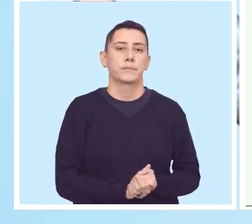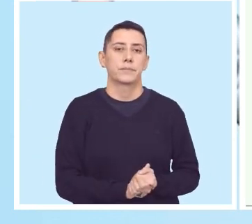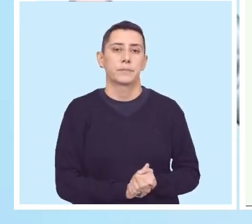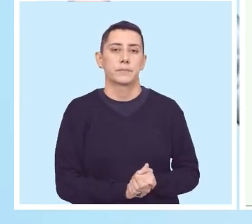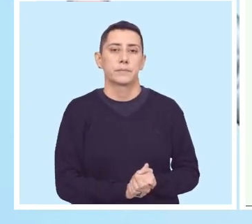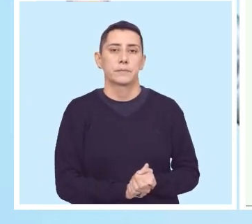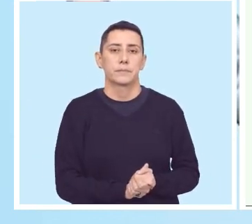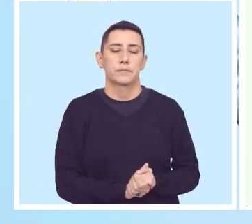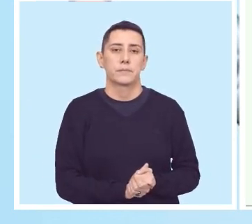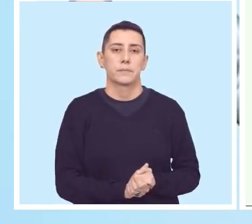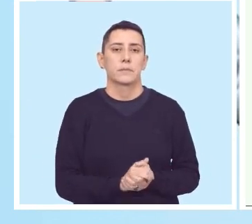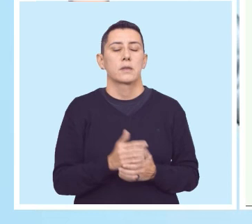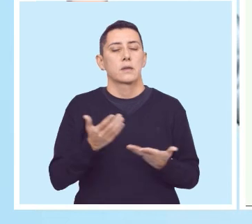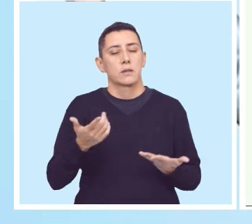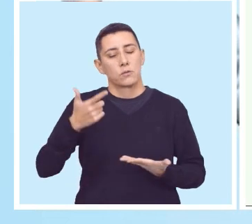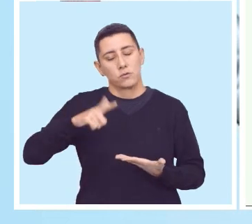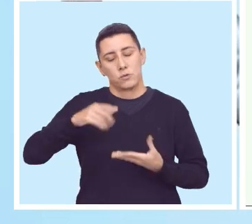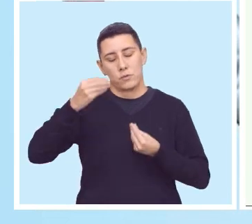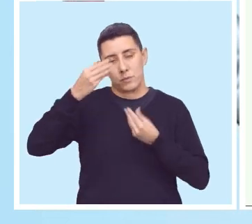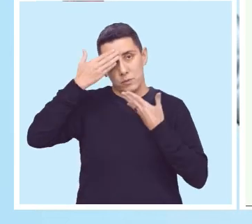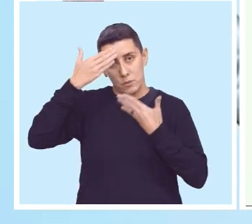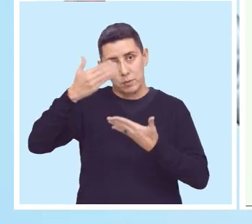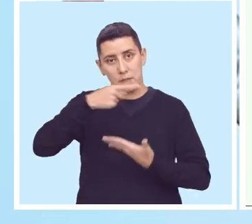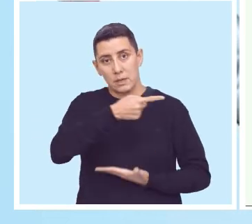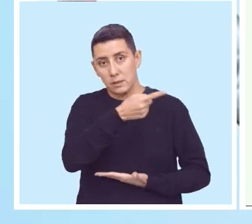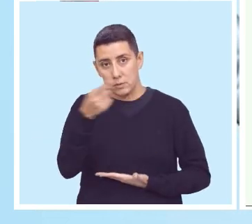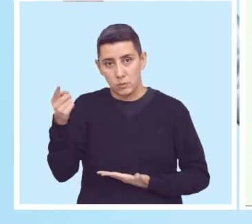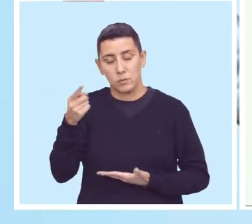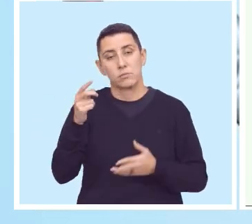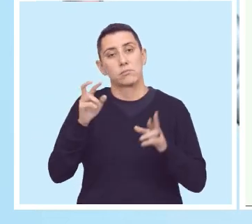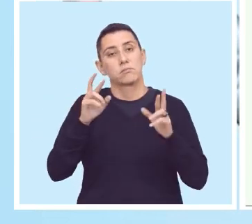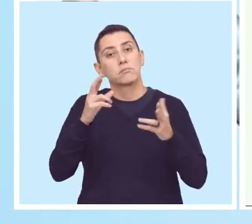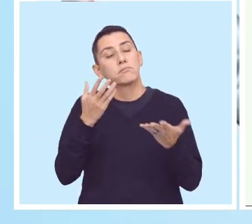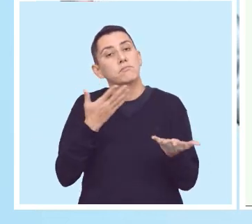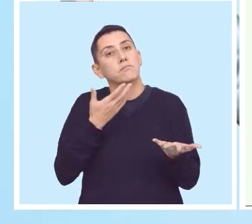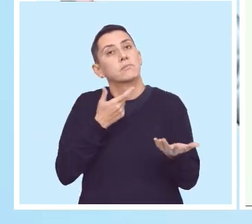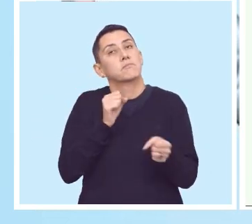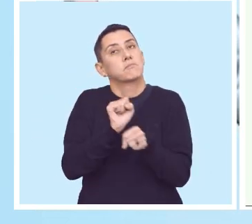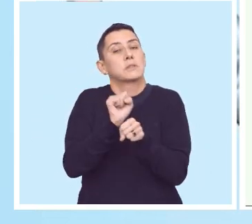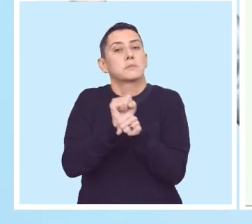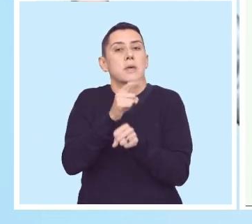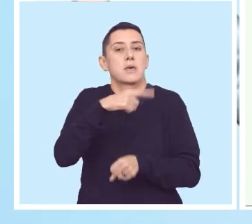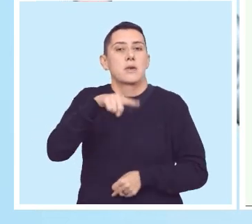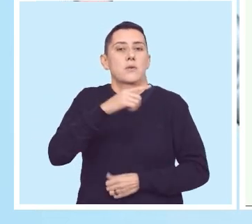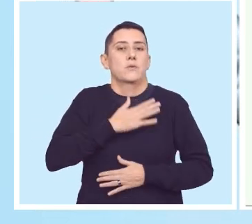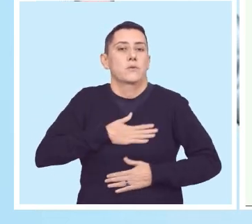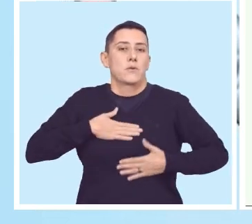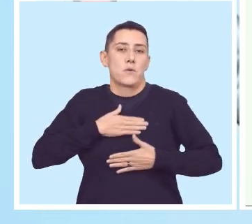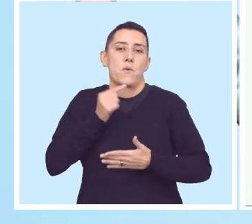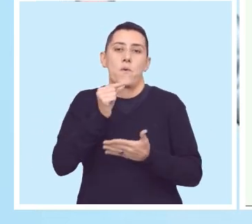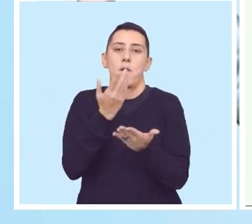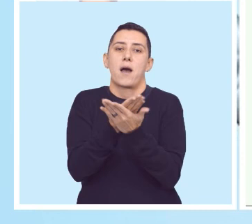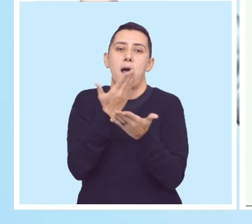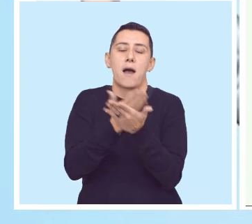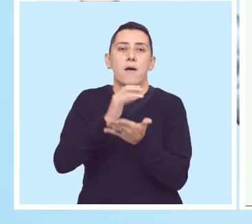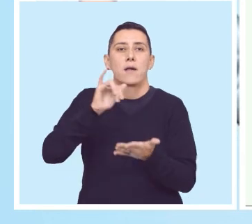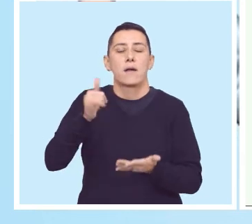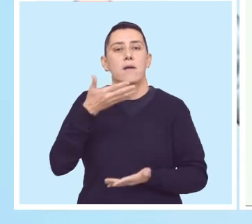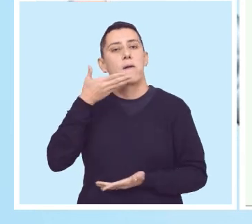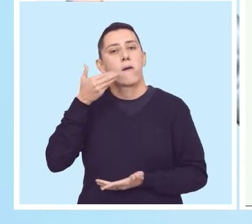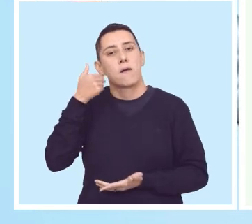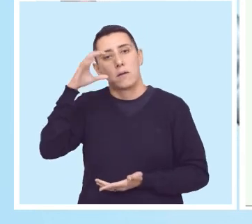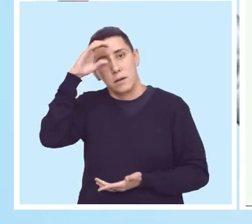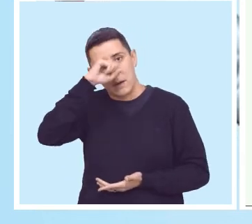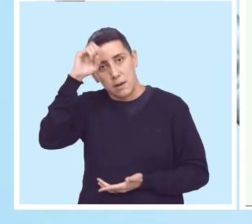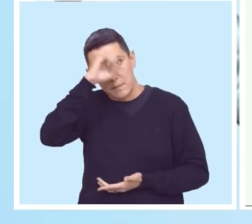rcfreitas@ea.edu.br. Então, novamente, obrigado a todos. Espero que tenha sido uma Open Class proveitosa, tenha